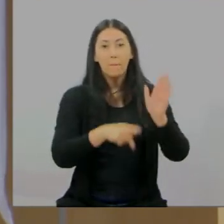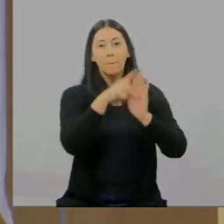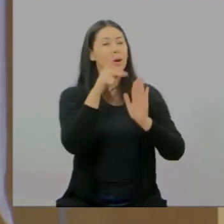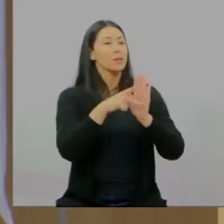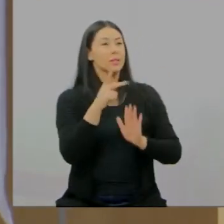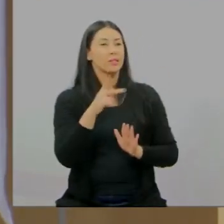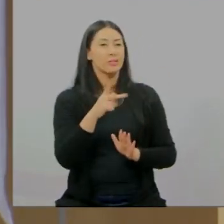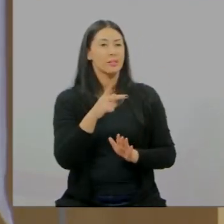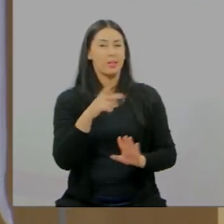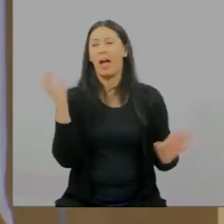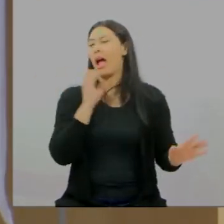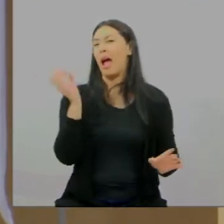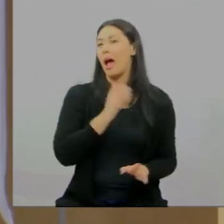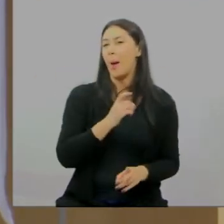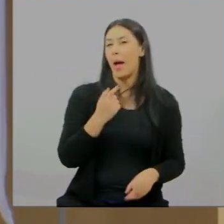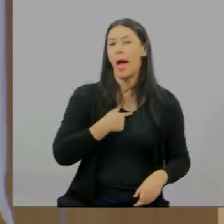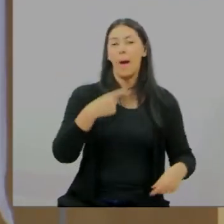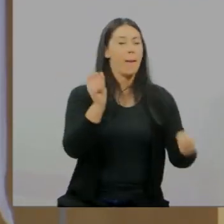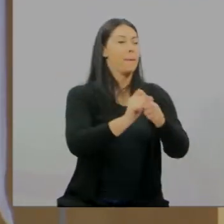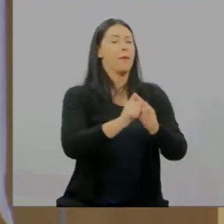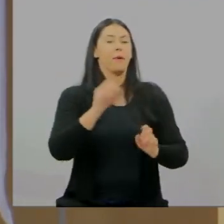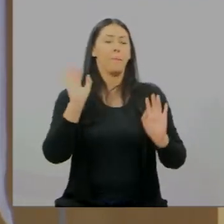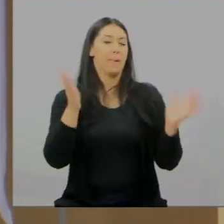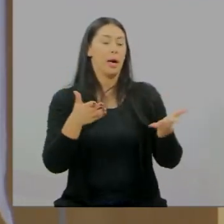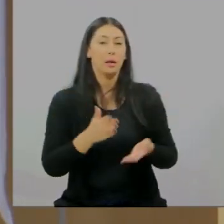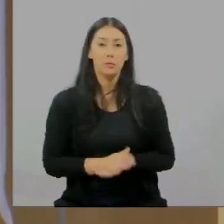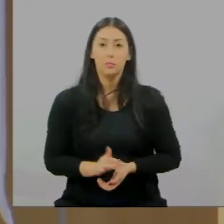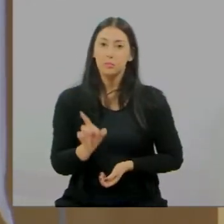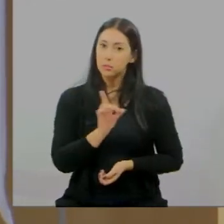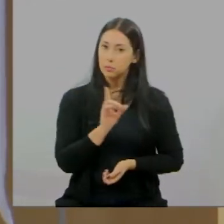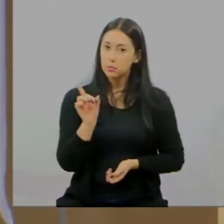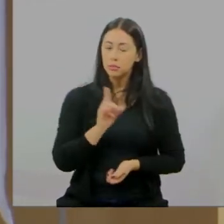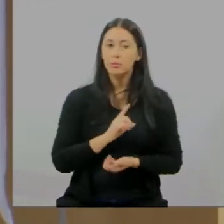toque de caixa. Não é meu hábito fazer isso.